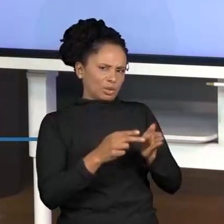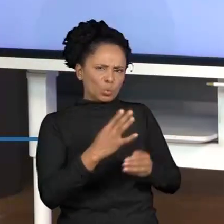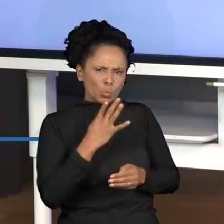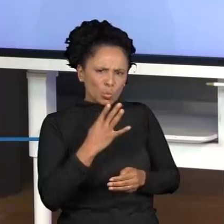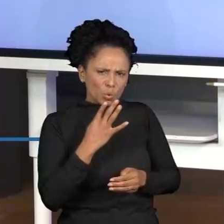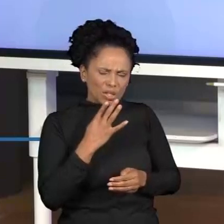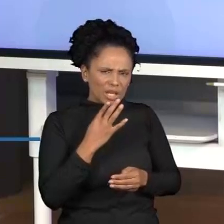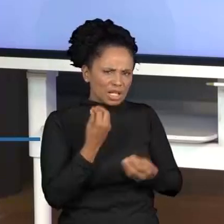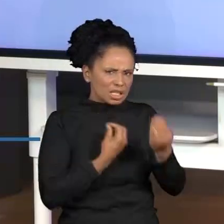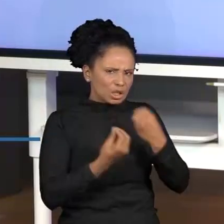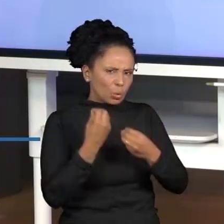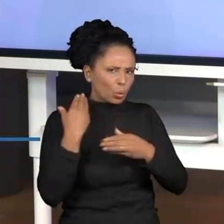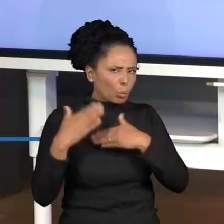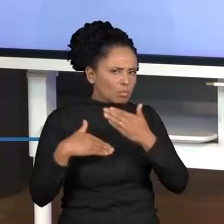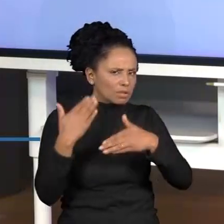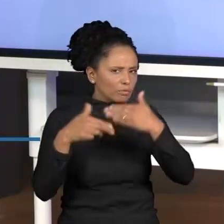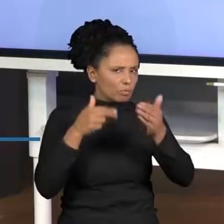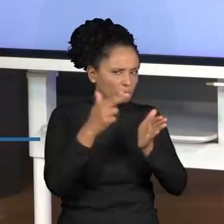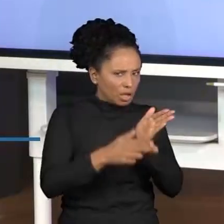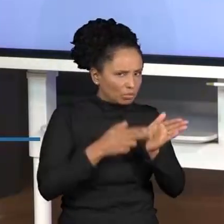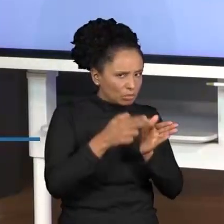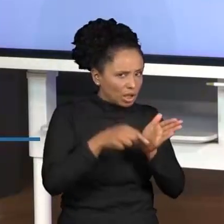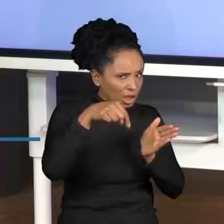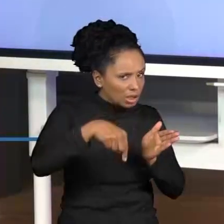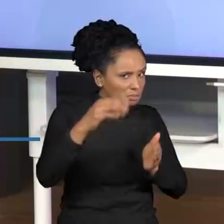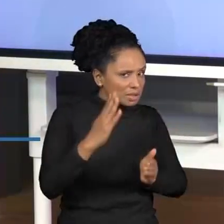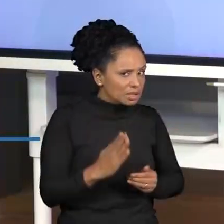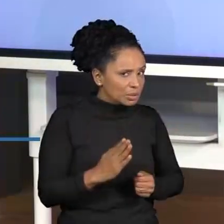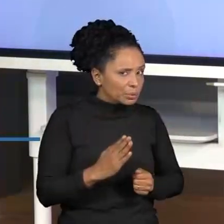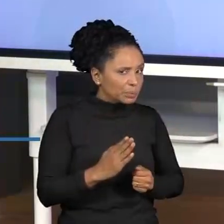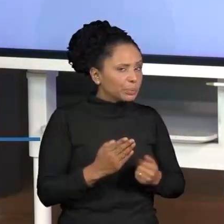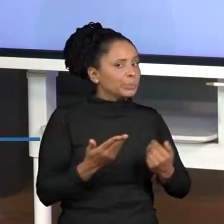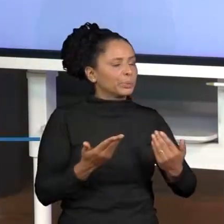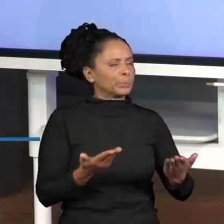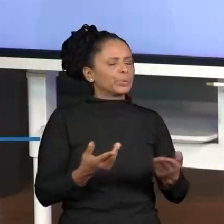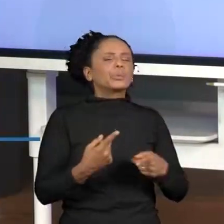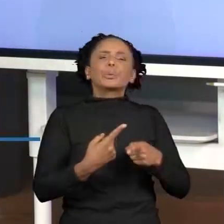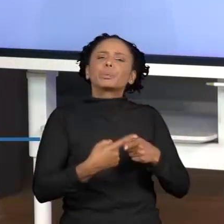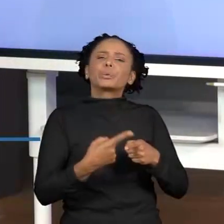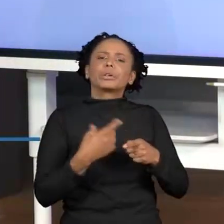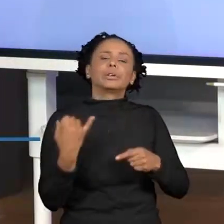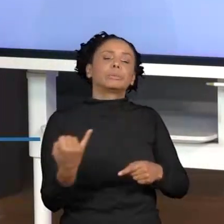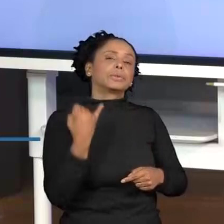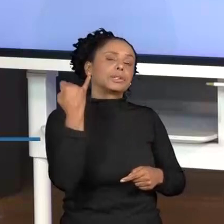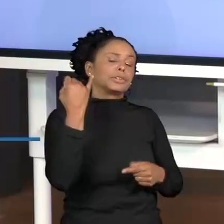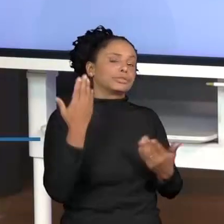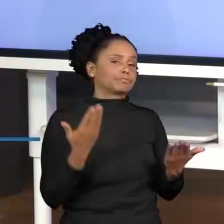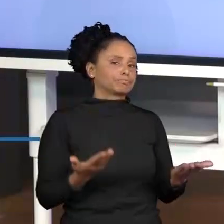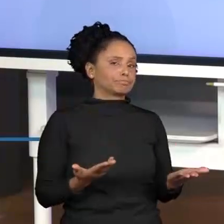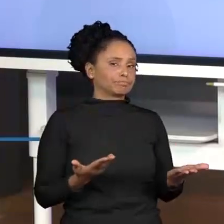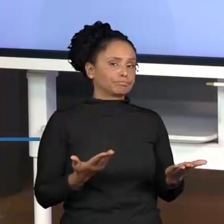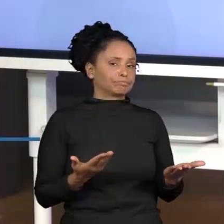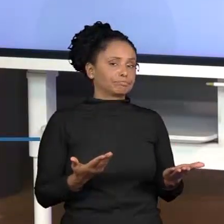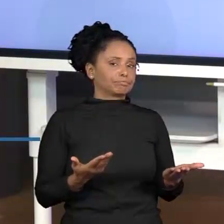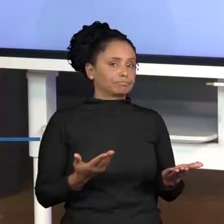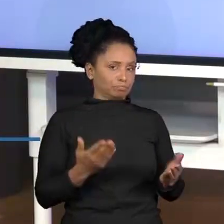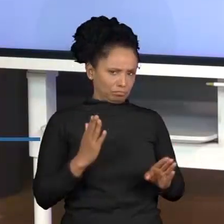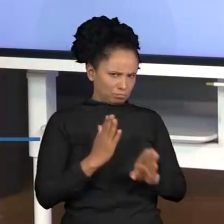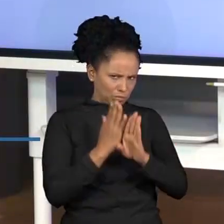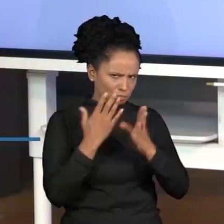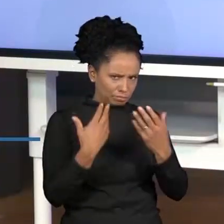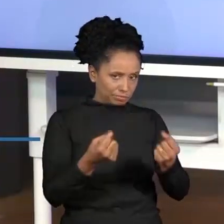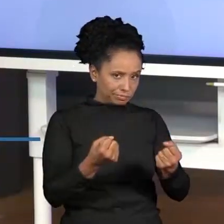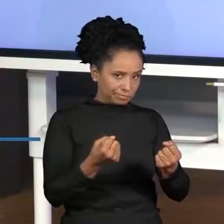aí para o desenvolvimento do Brasil. Por que os trens foram importantes para o desenvolvimento do Brasil? Vamos descobrir